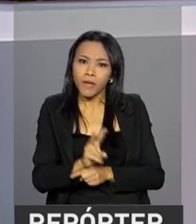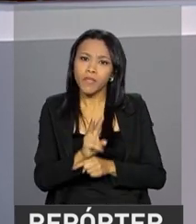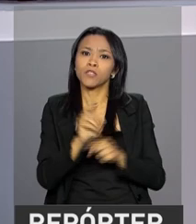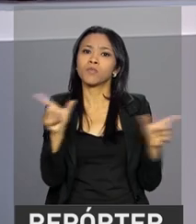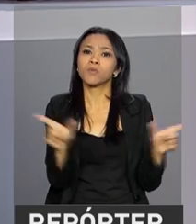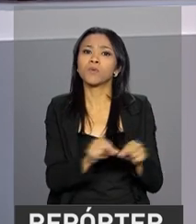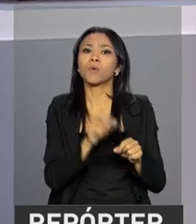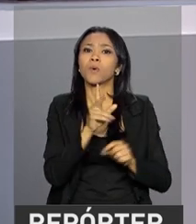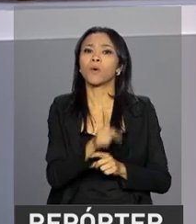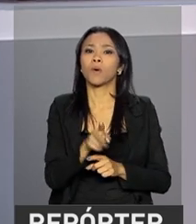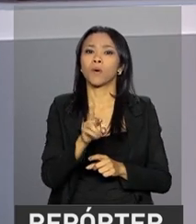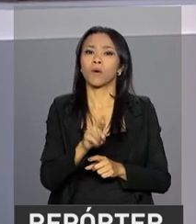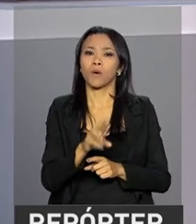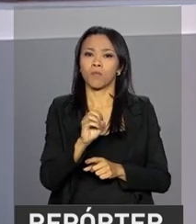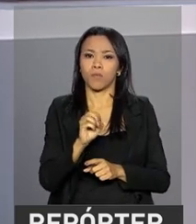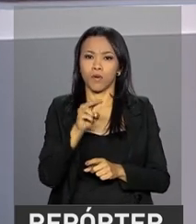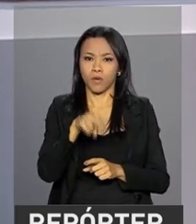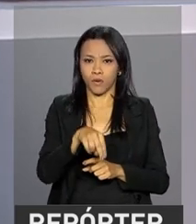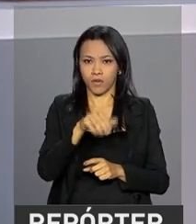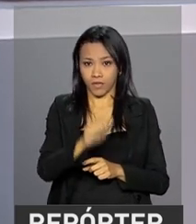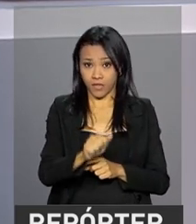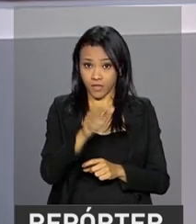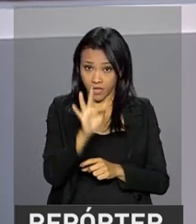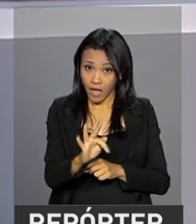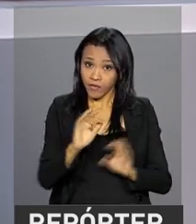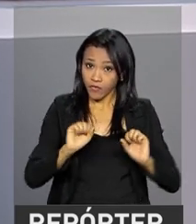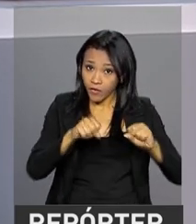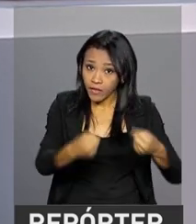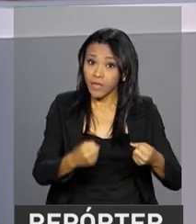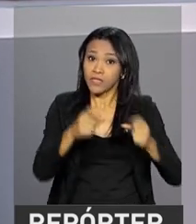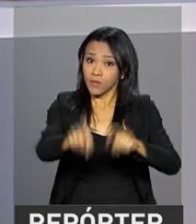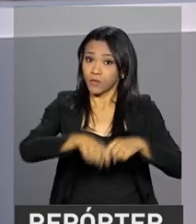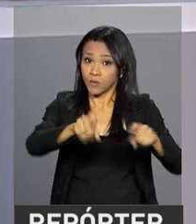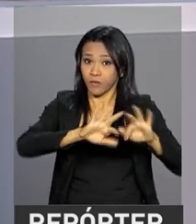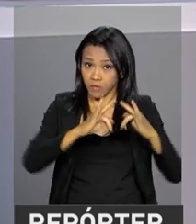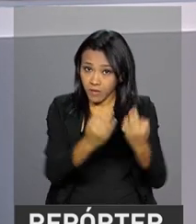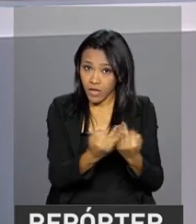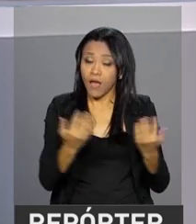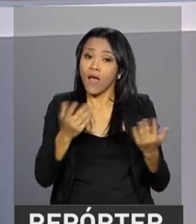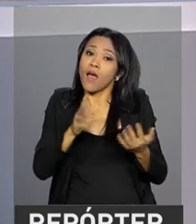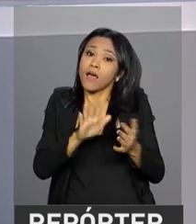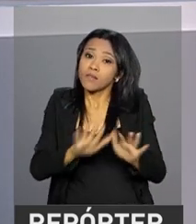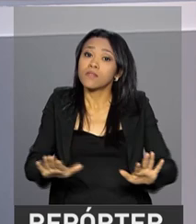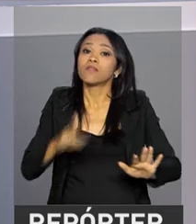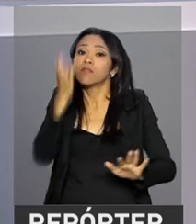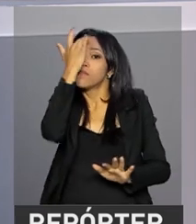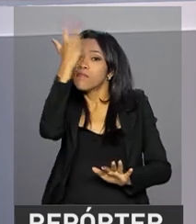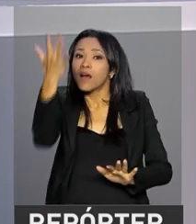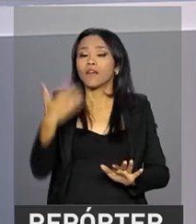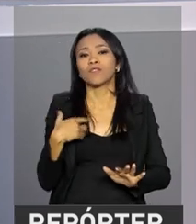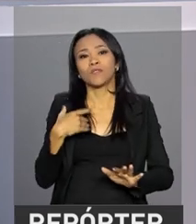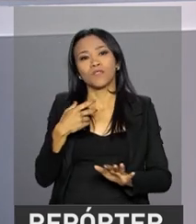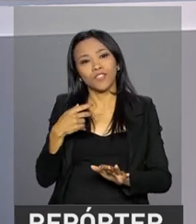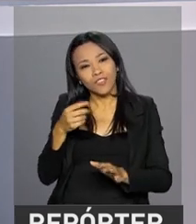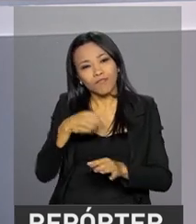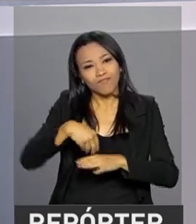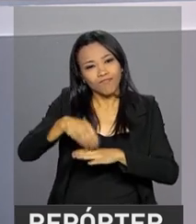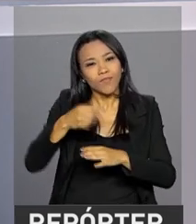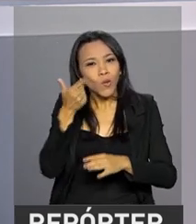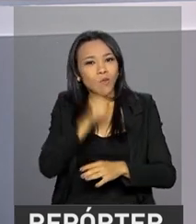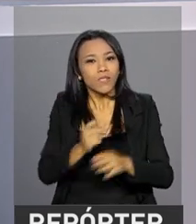programa nacional de fortalecimento da agricultura familiar assim fica mais fácil investir e até criar uma pequena